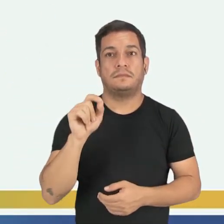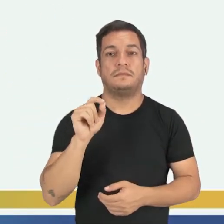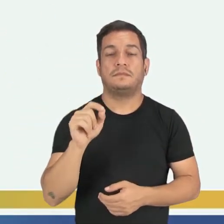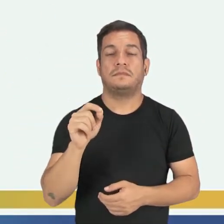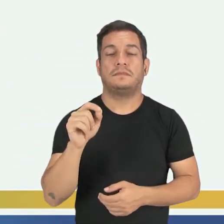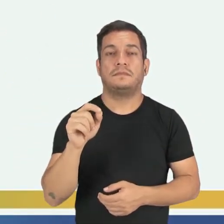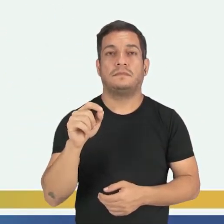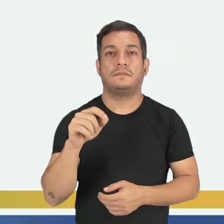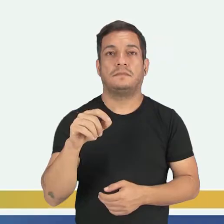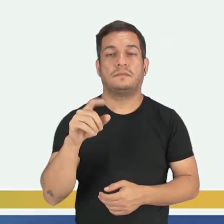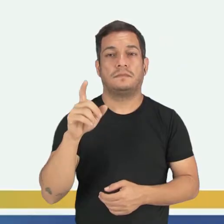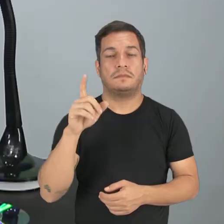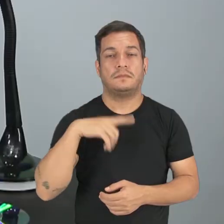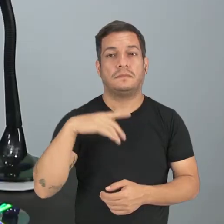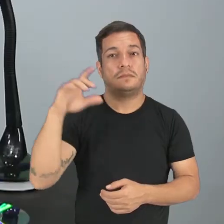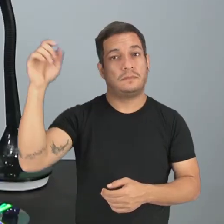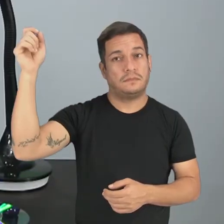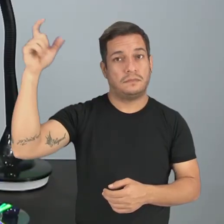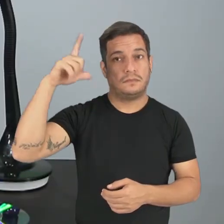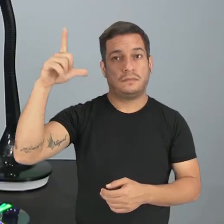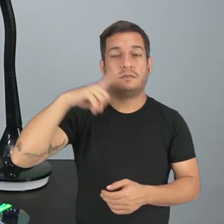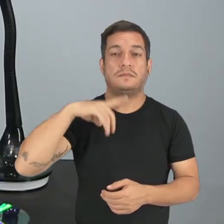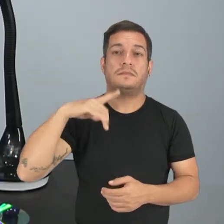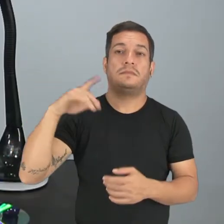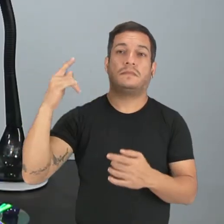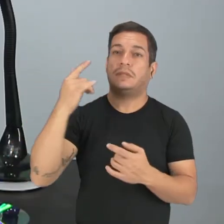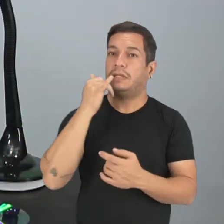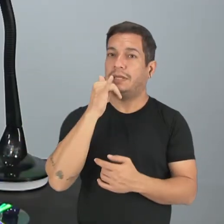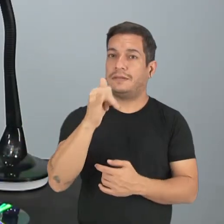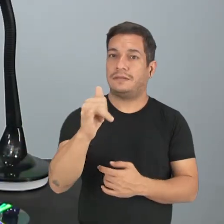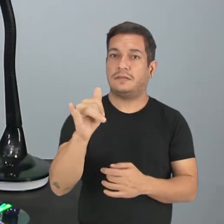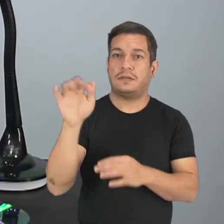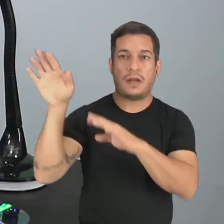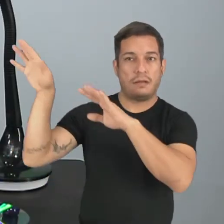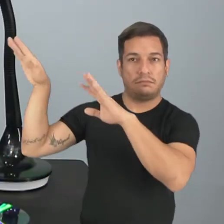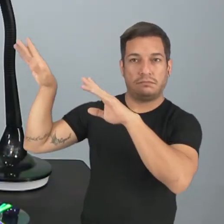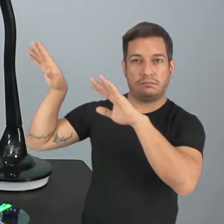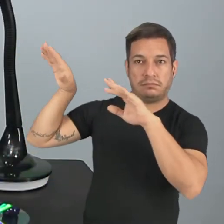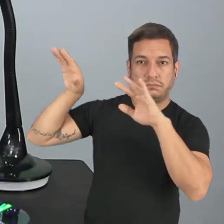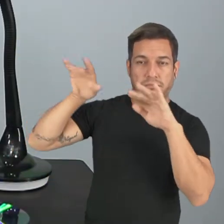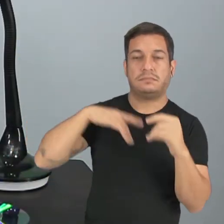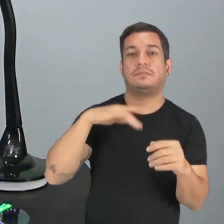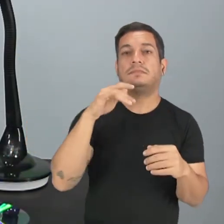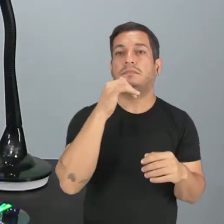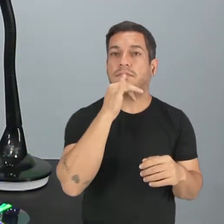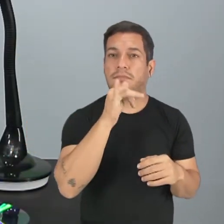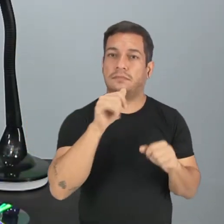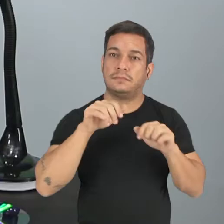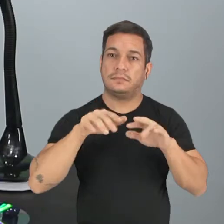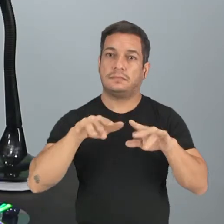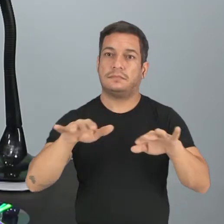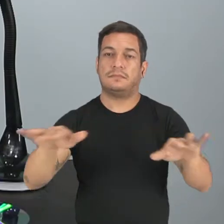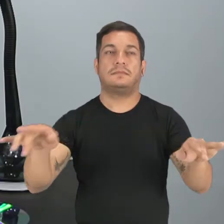são corpos luminosos que produzem energia e eles refletem a energia, essa